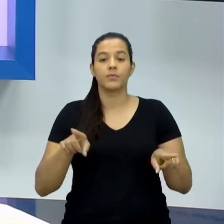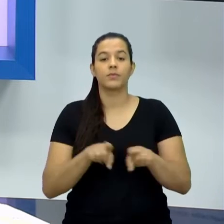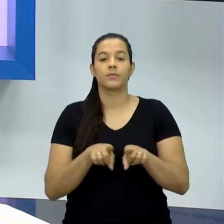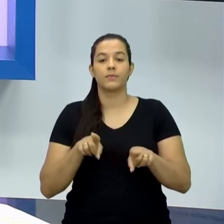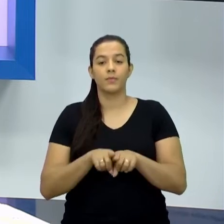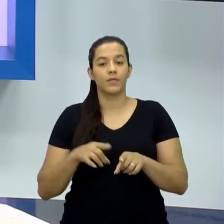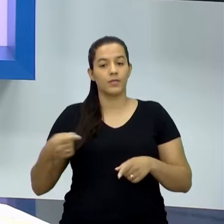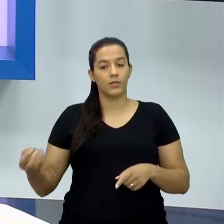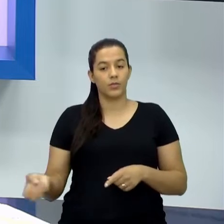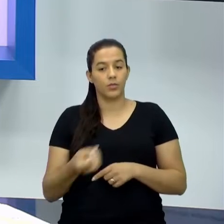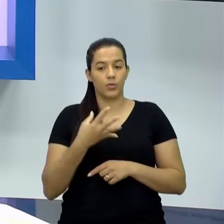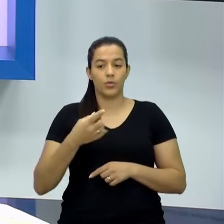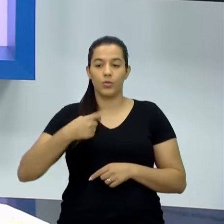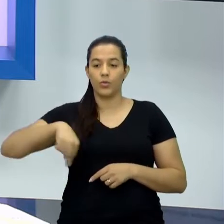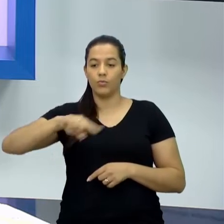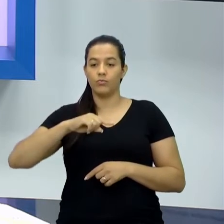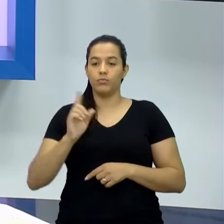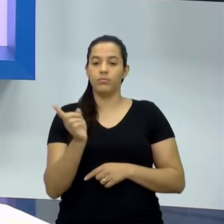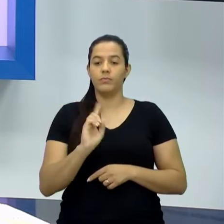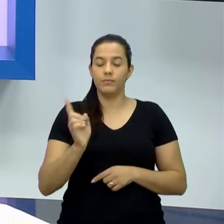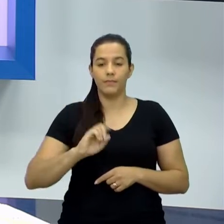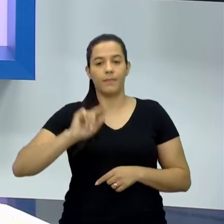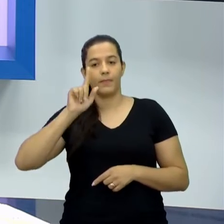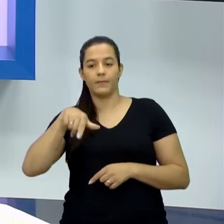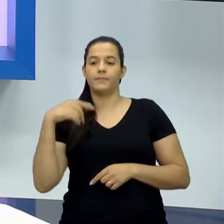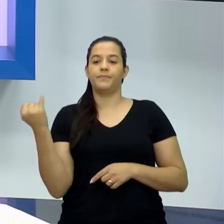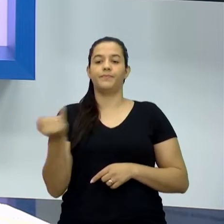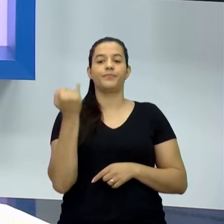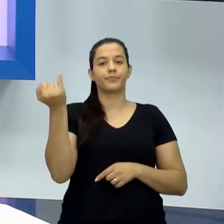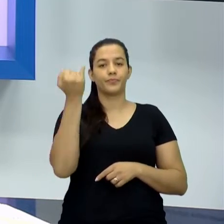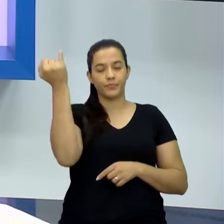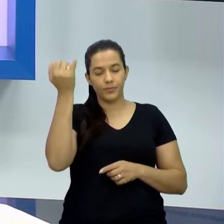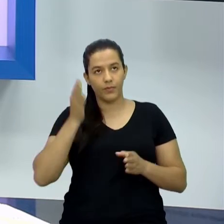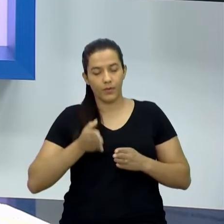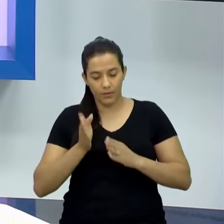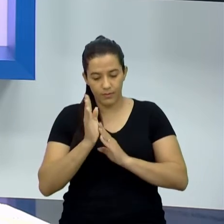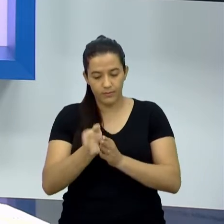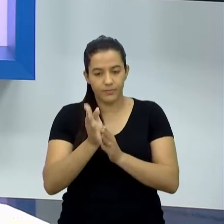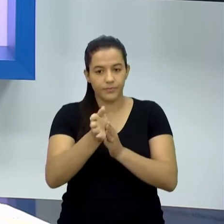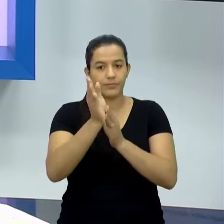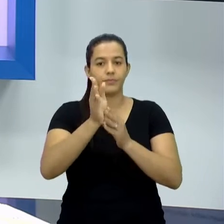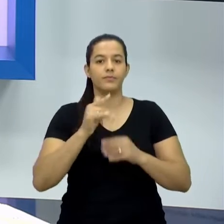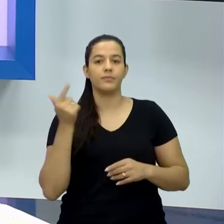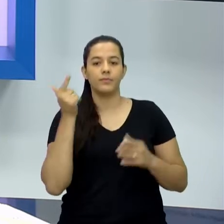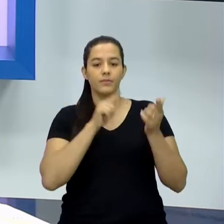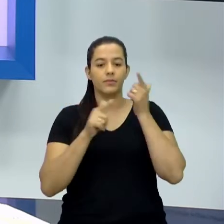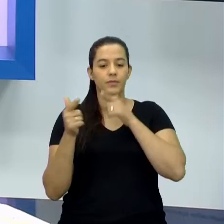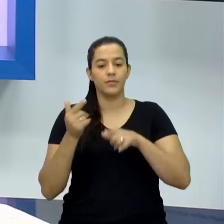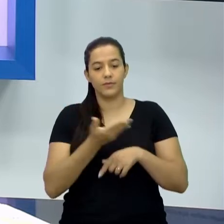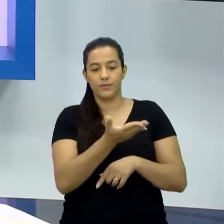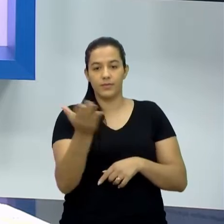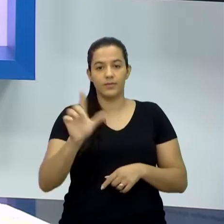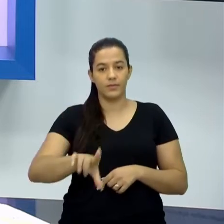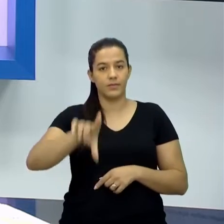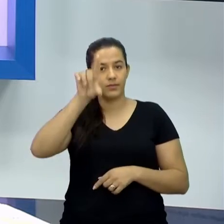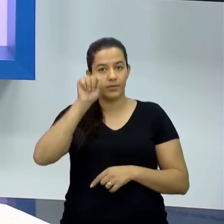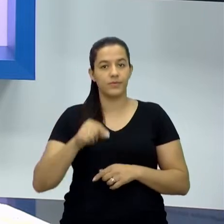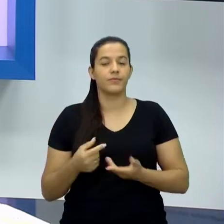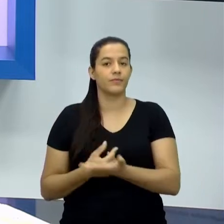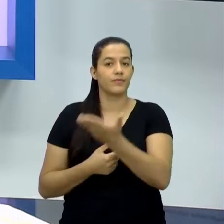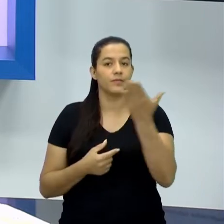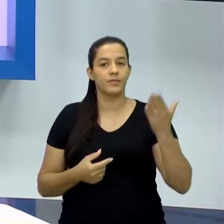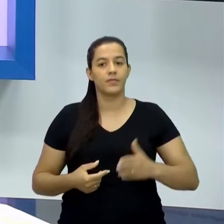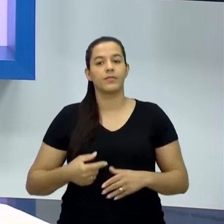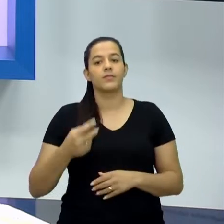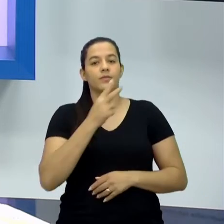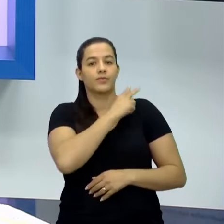uma coisa nossa, é super importante a gente levar isso à frente, e aí vocês são os escolhidos, né? Estudantes da